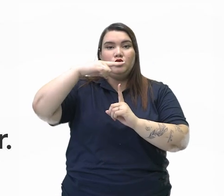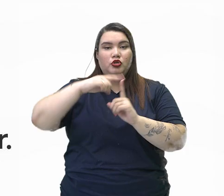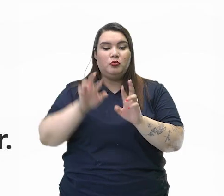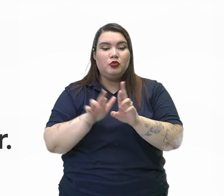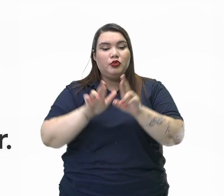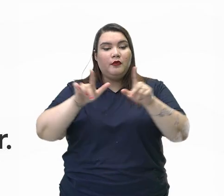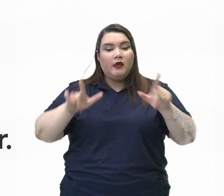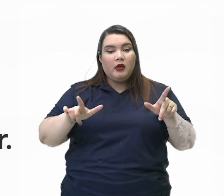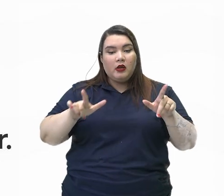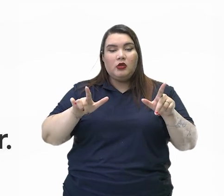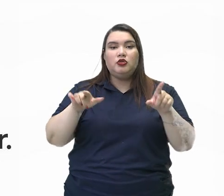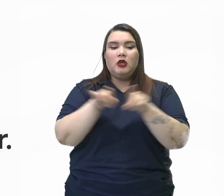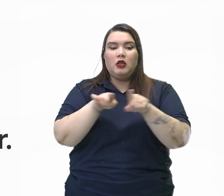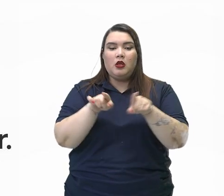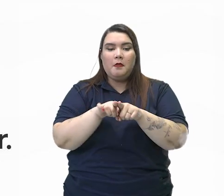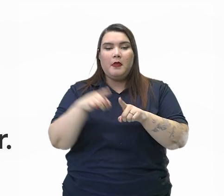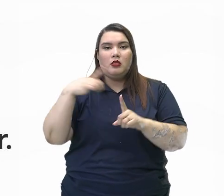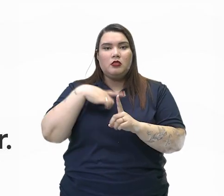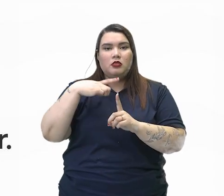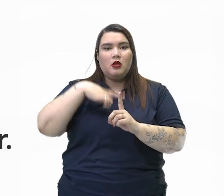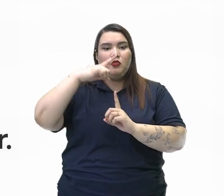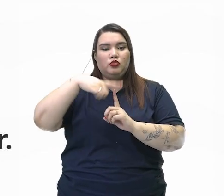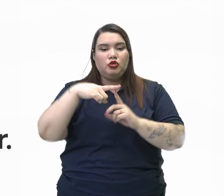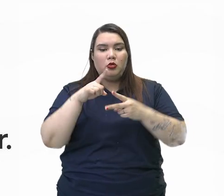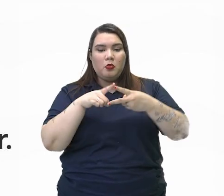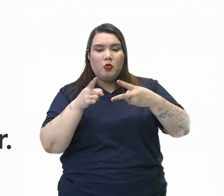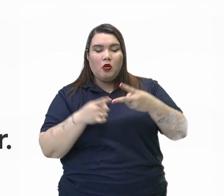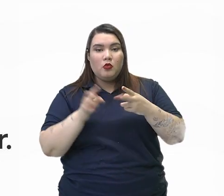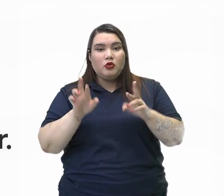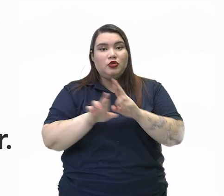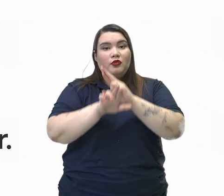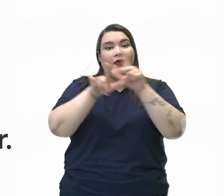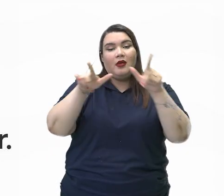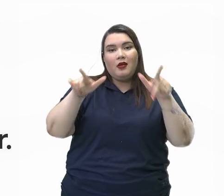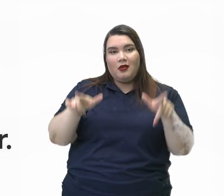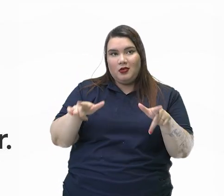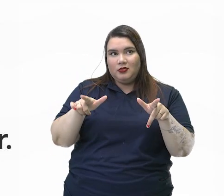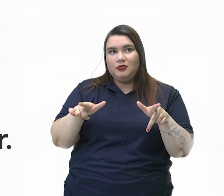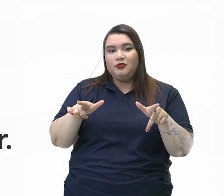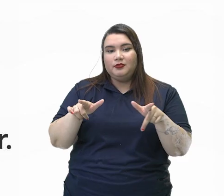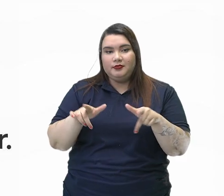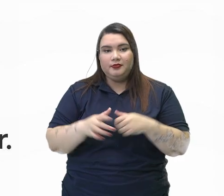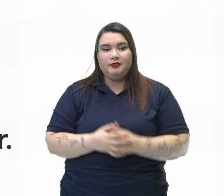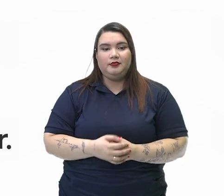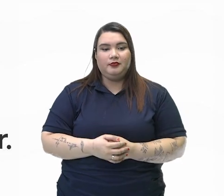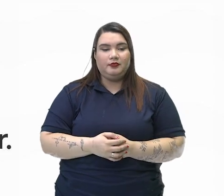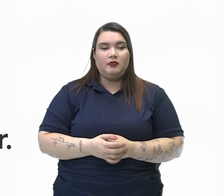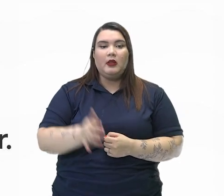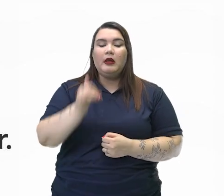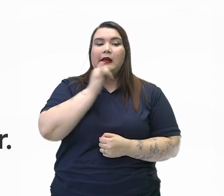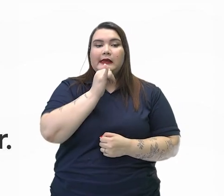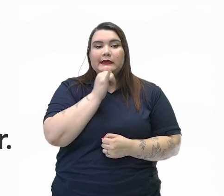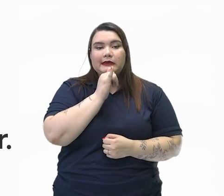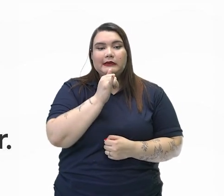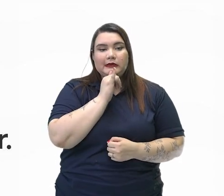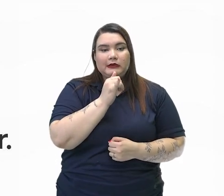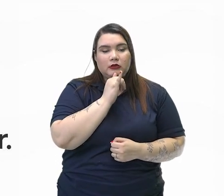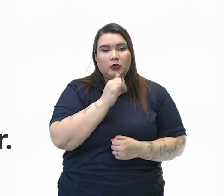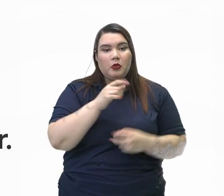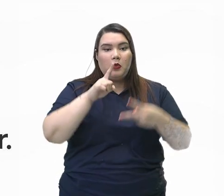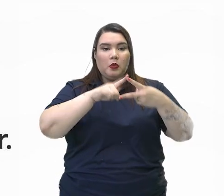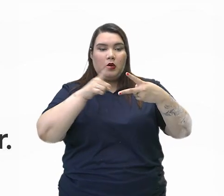deve estar em uma baixa altitude e com um ângulo pequeno em relação ao observador, como,